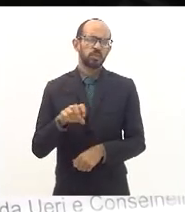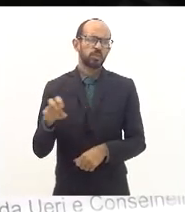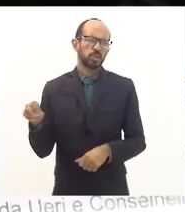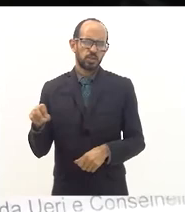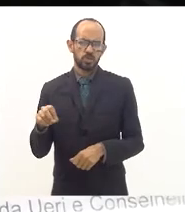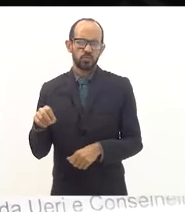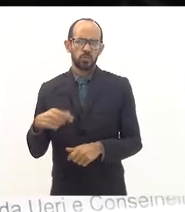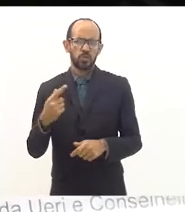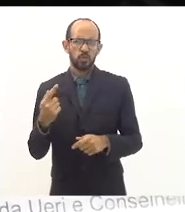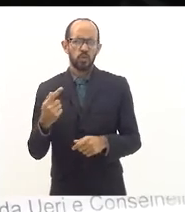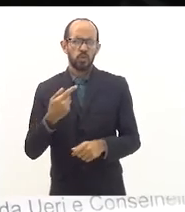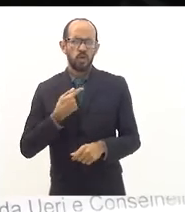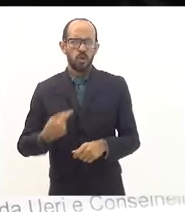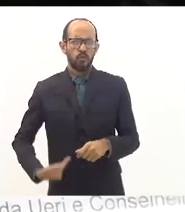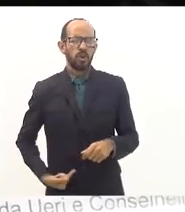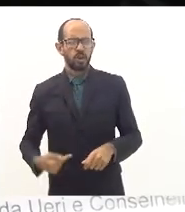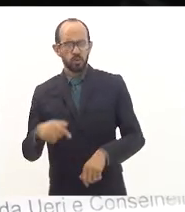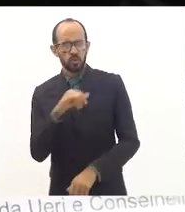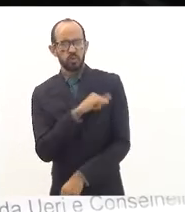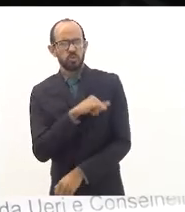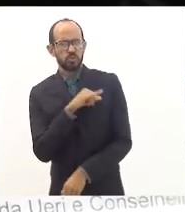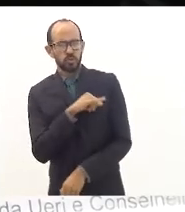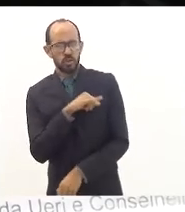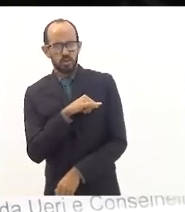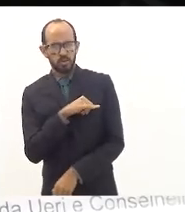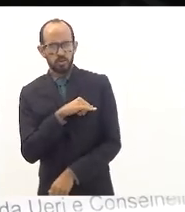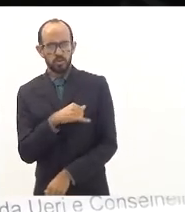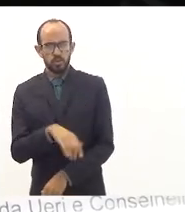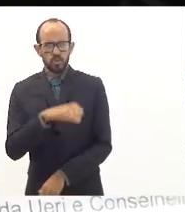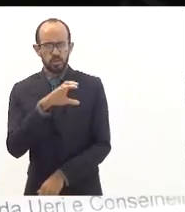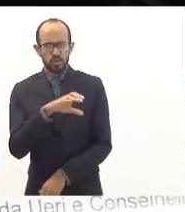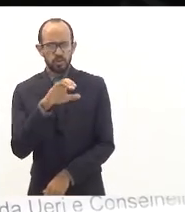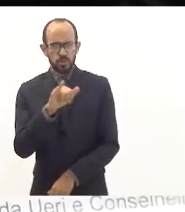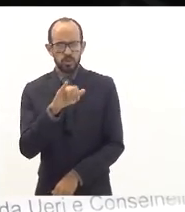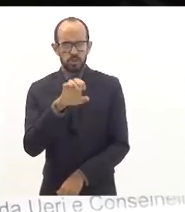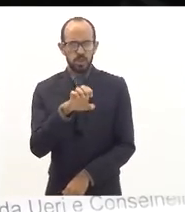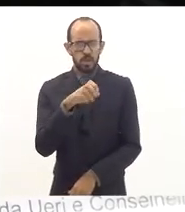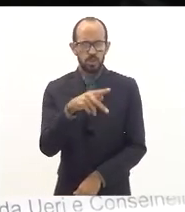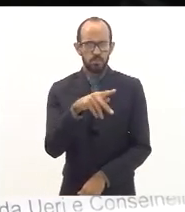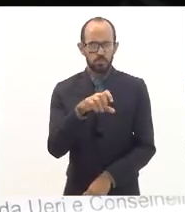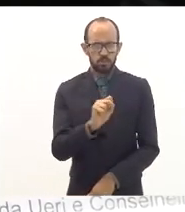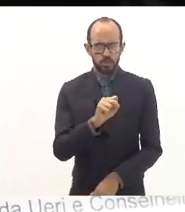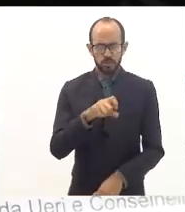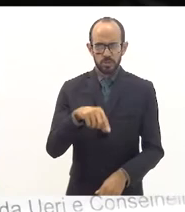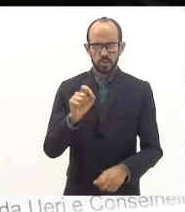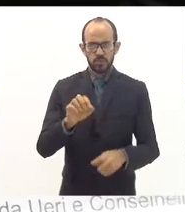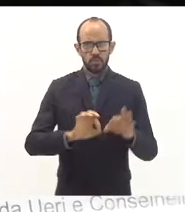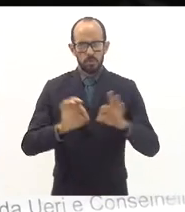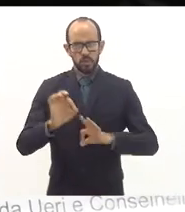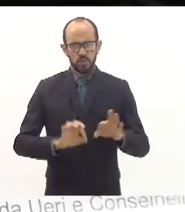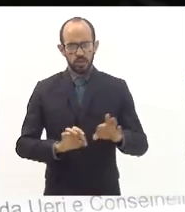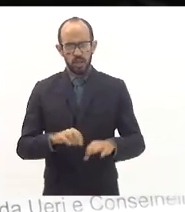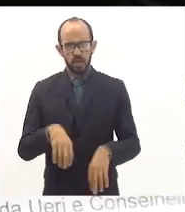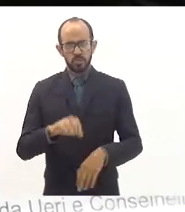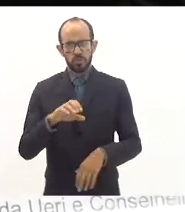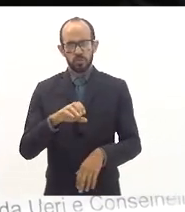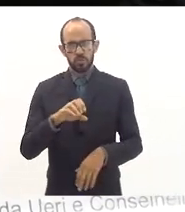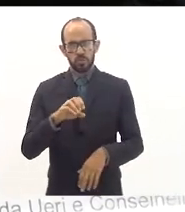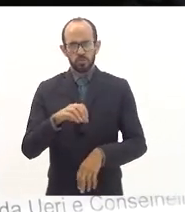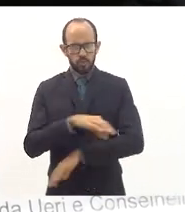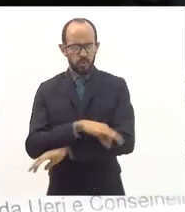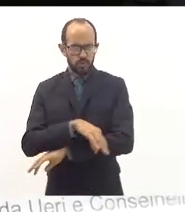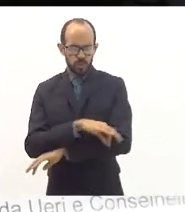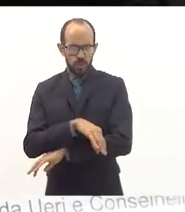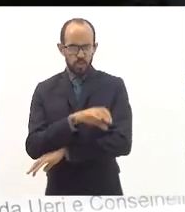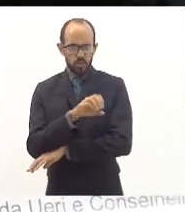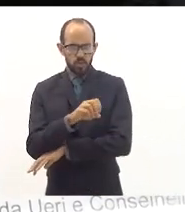o estado do Rio de Janeiro. Os CIEPs, projetados por Oscar Niemeyer e concebidos em